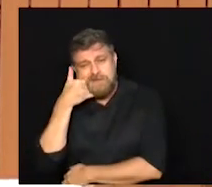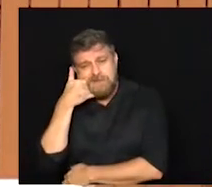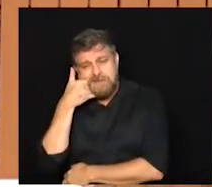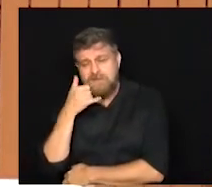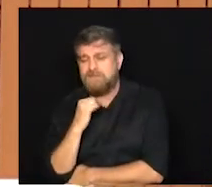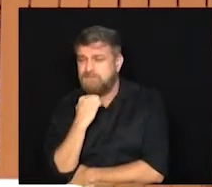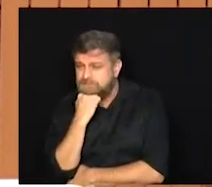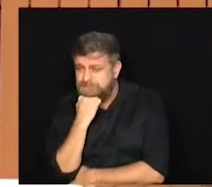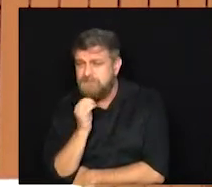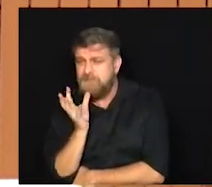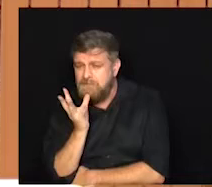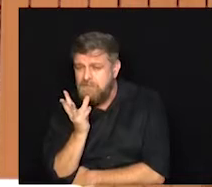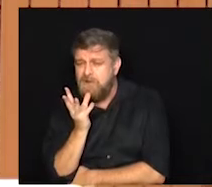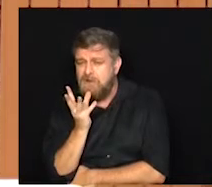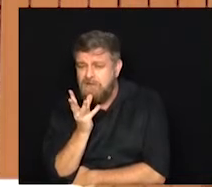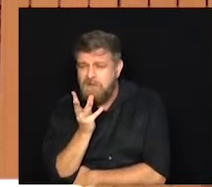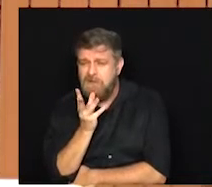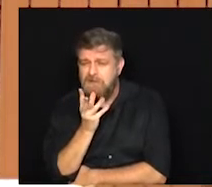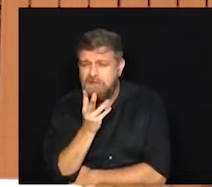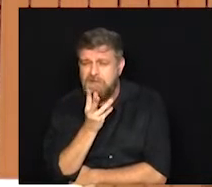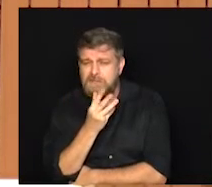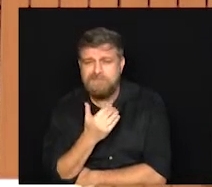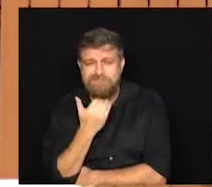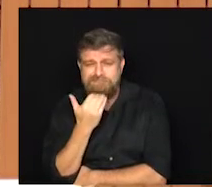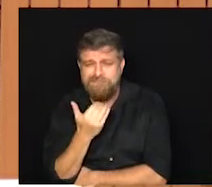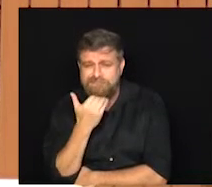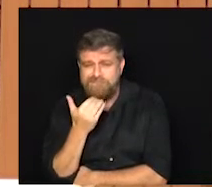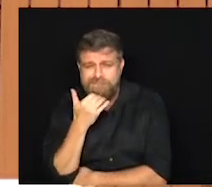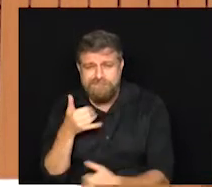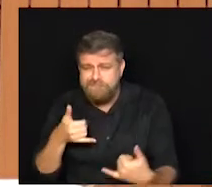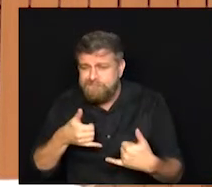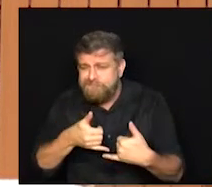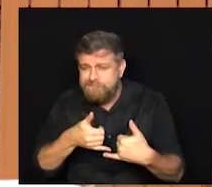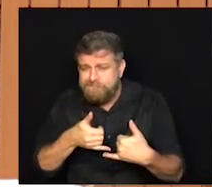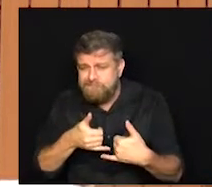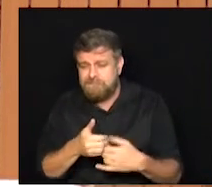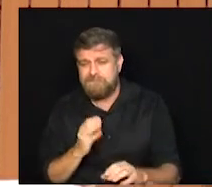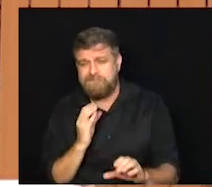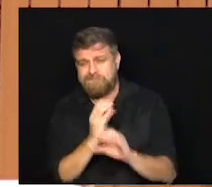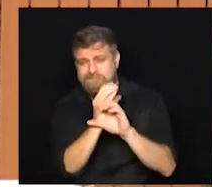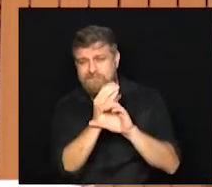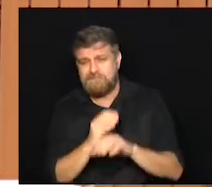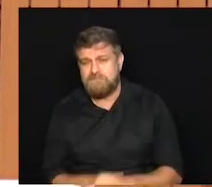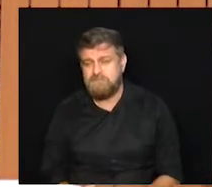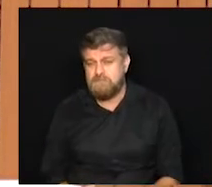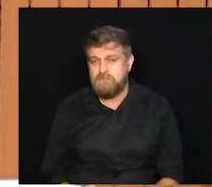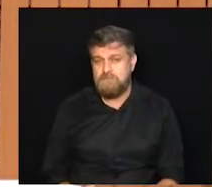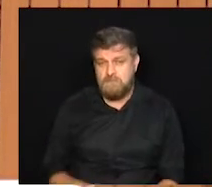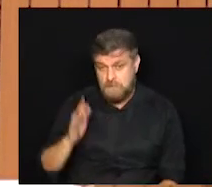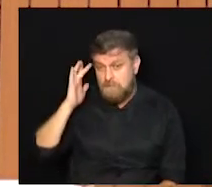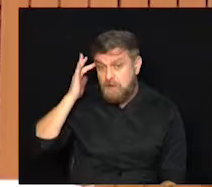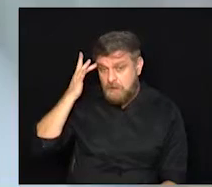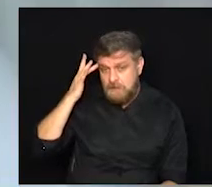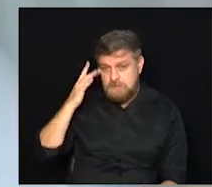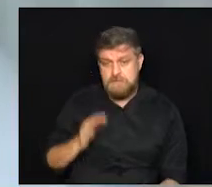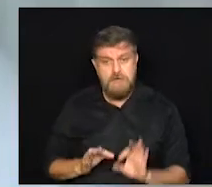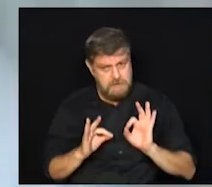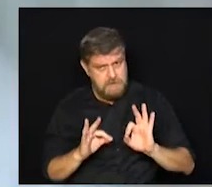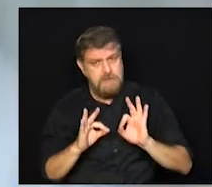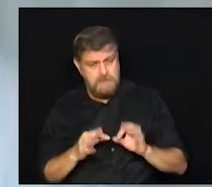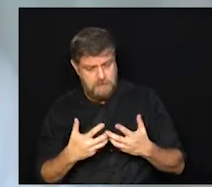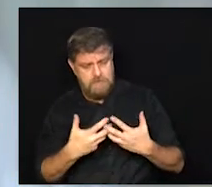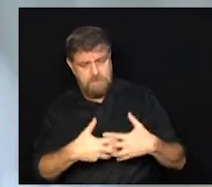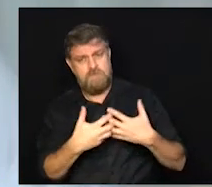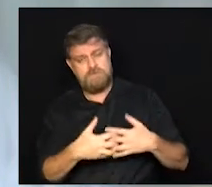falar, só toca e não atende. Então, o que você acha dessa... Não, eu acho que os canais são positivos.